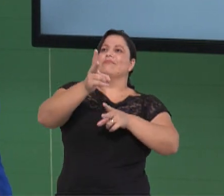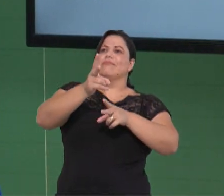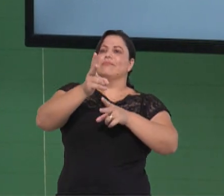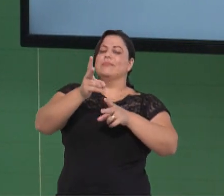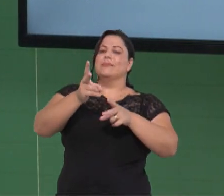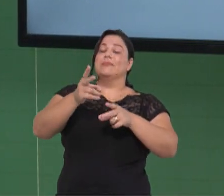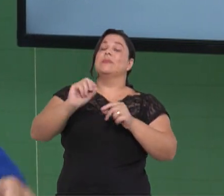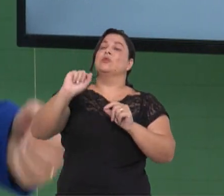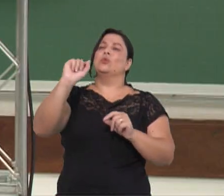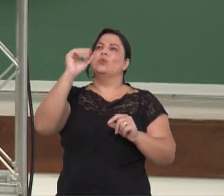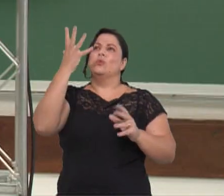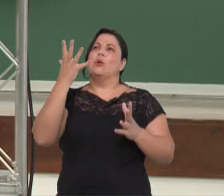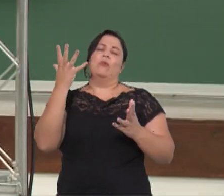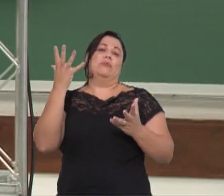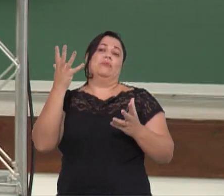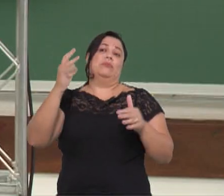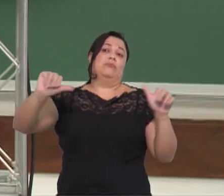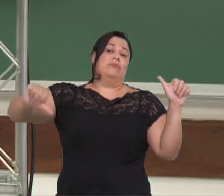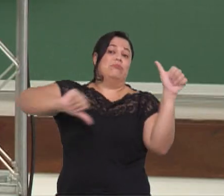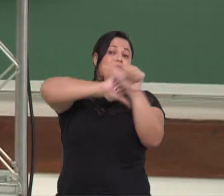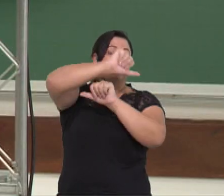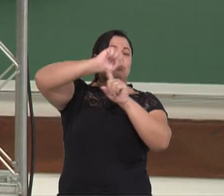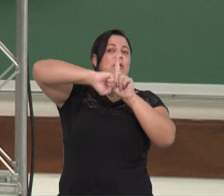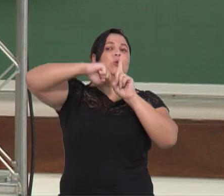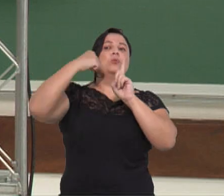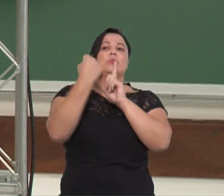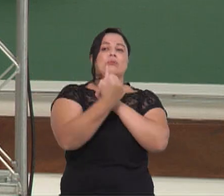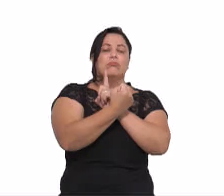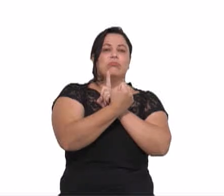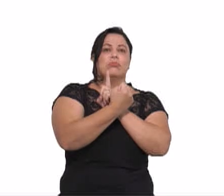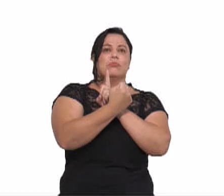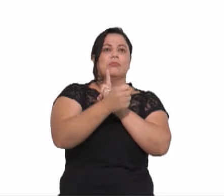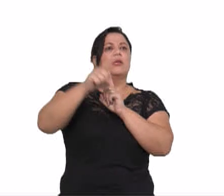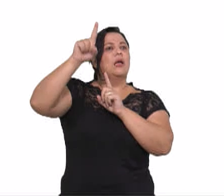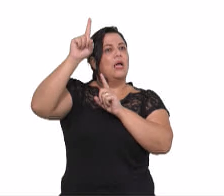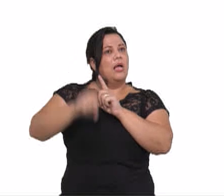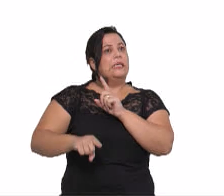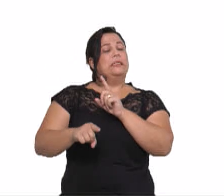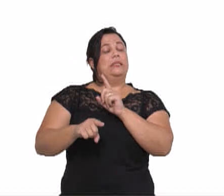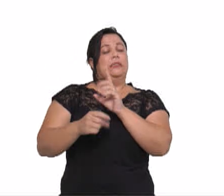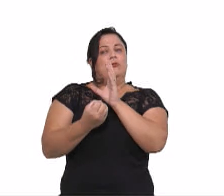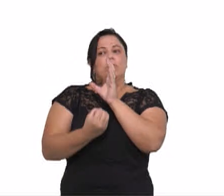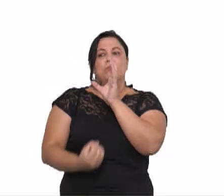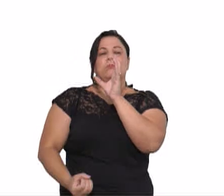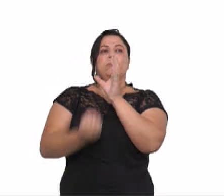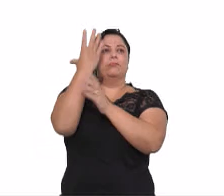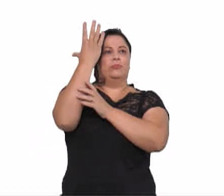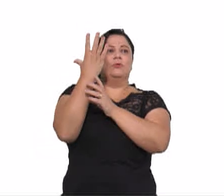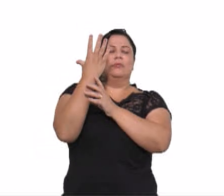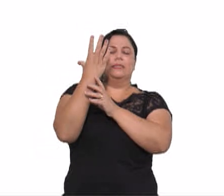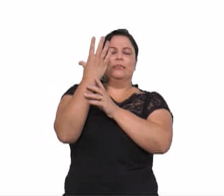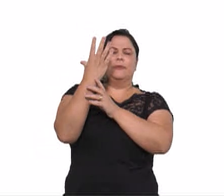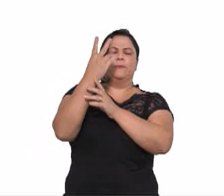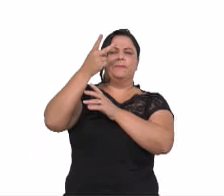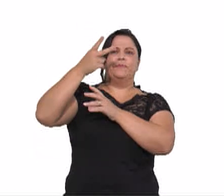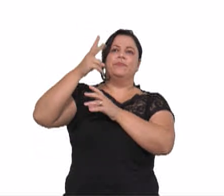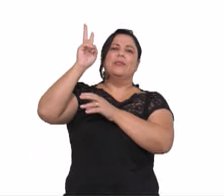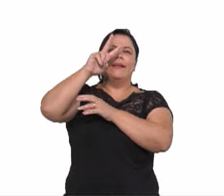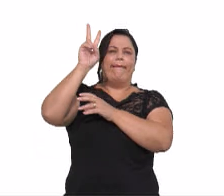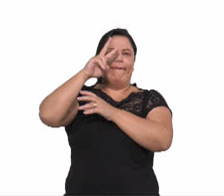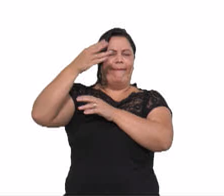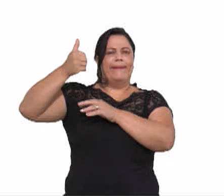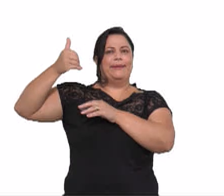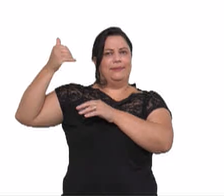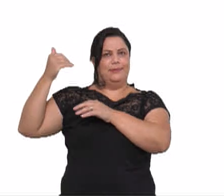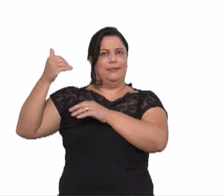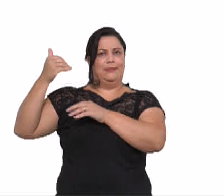estrutura da sociedade, eu tenho a formação da Assembleia Nacional Constituinte. Lembre-se da aula anterior, quando eu